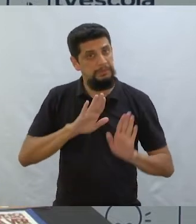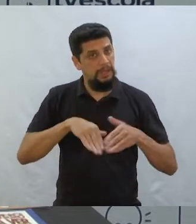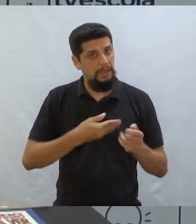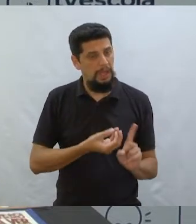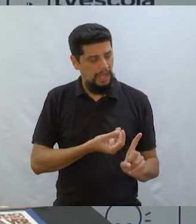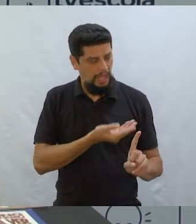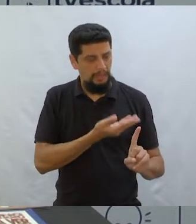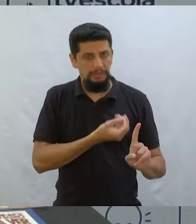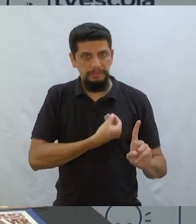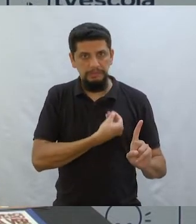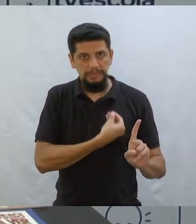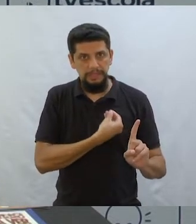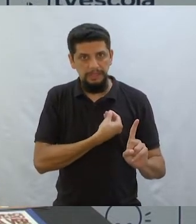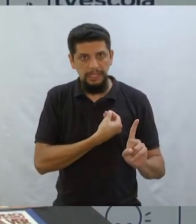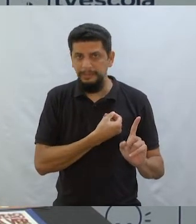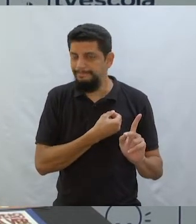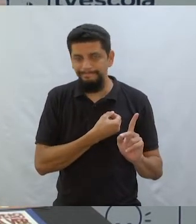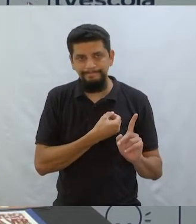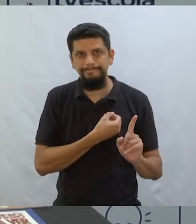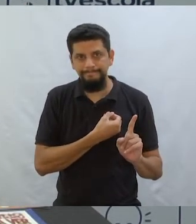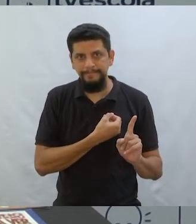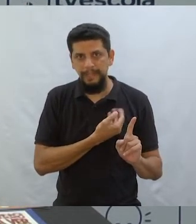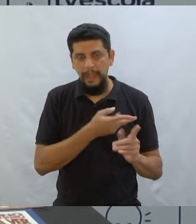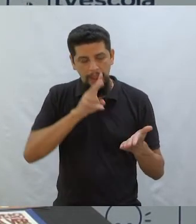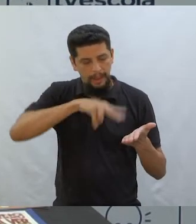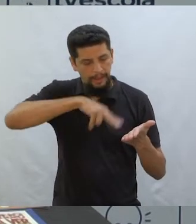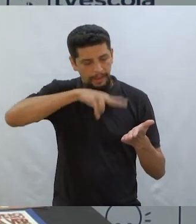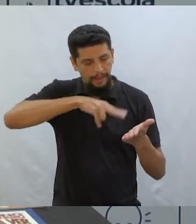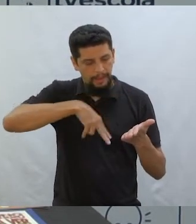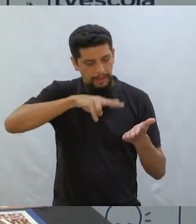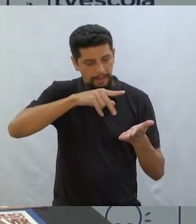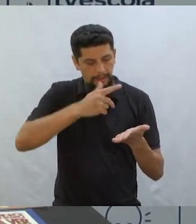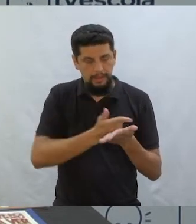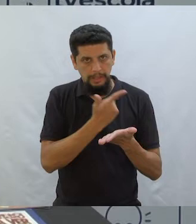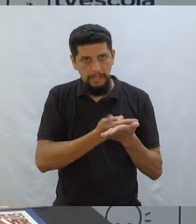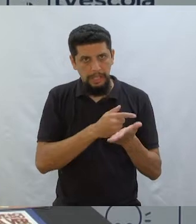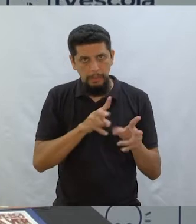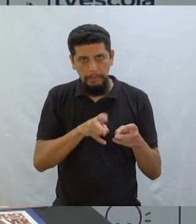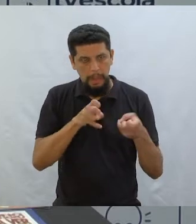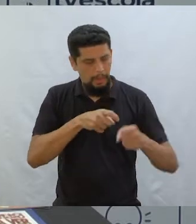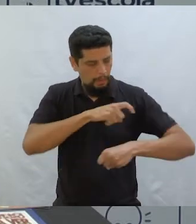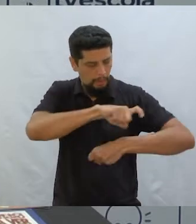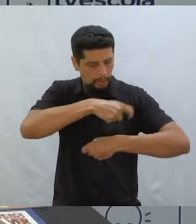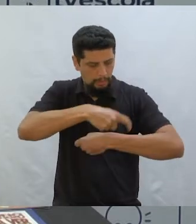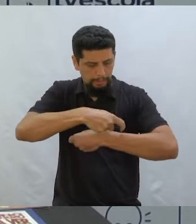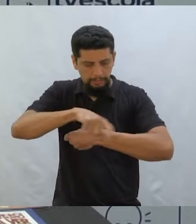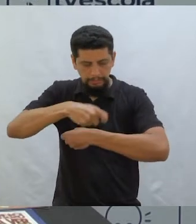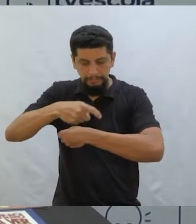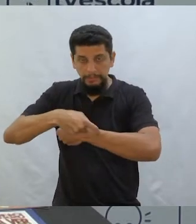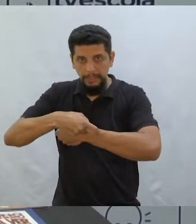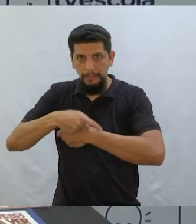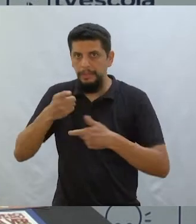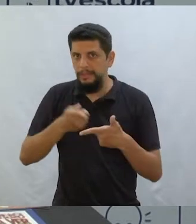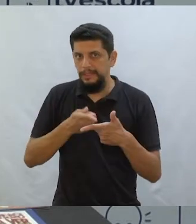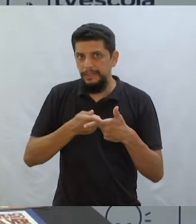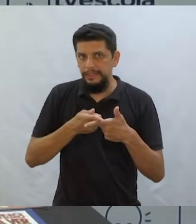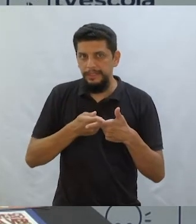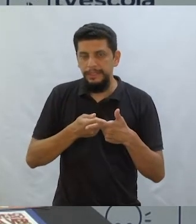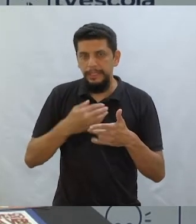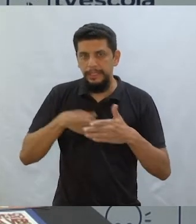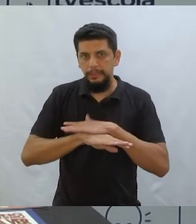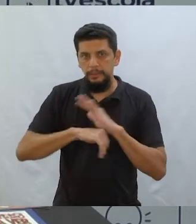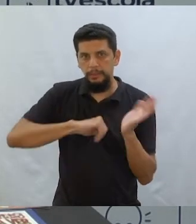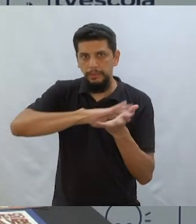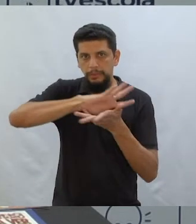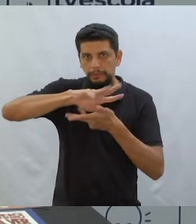Pedrinho tá vivendo Exatamente isso lendo os livros e não percebeu o tempo passar por quê Porque